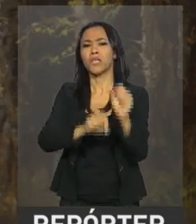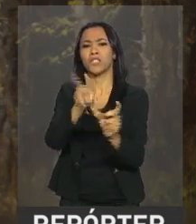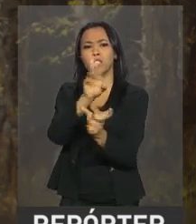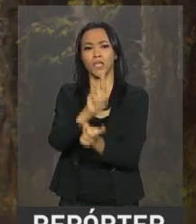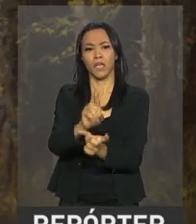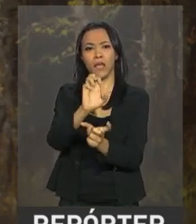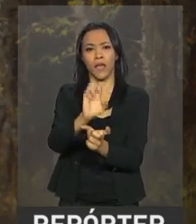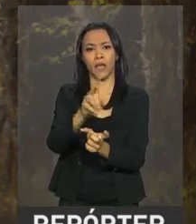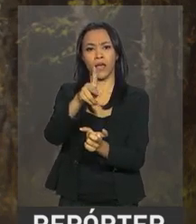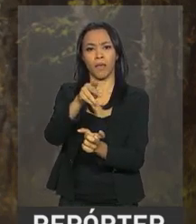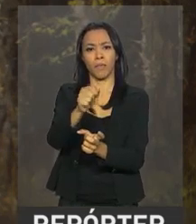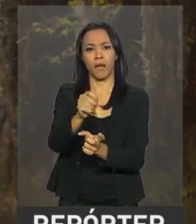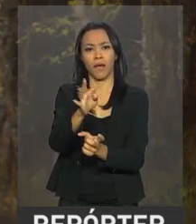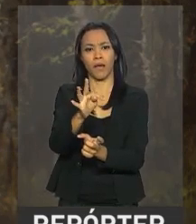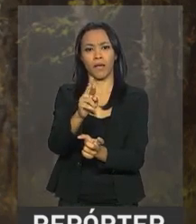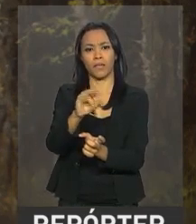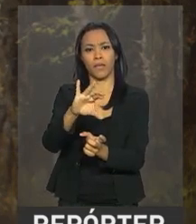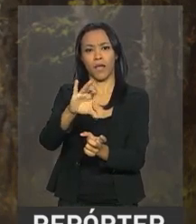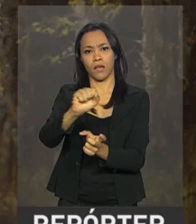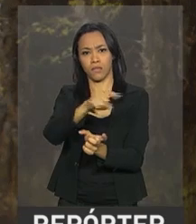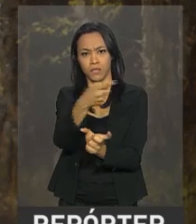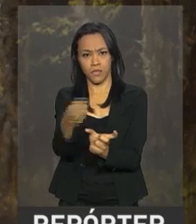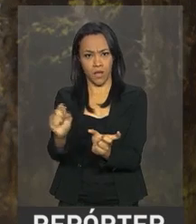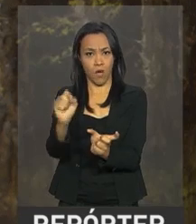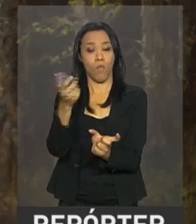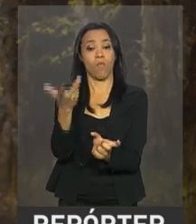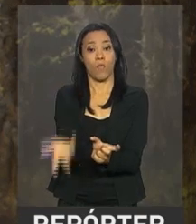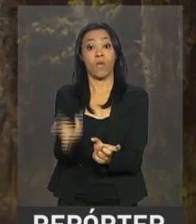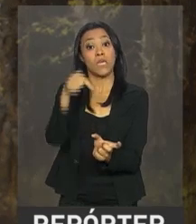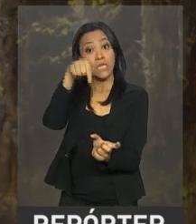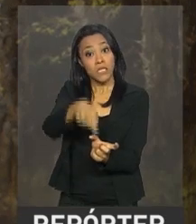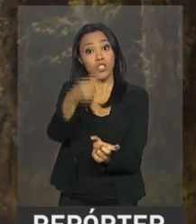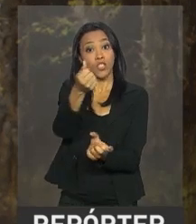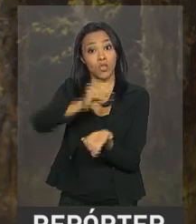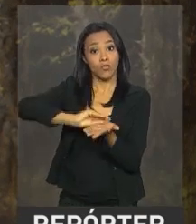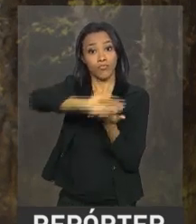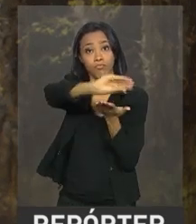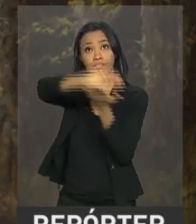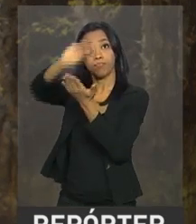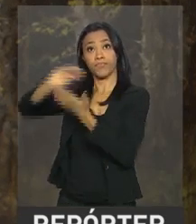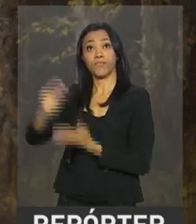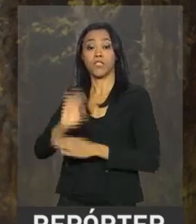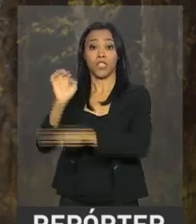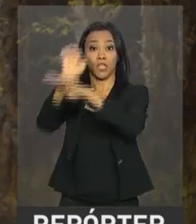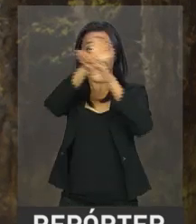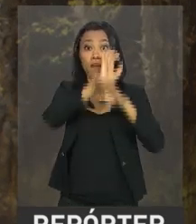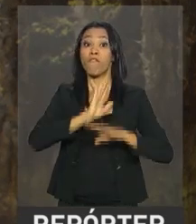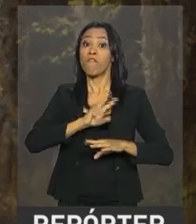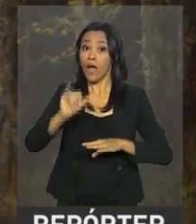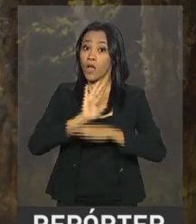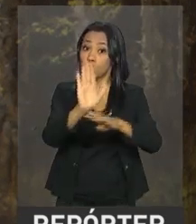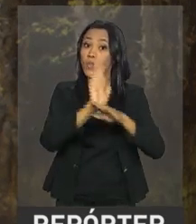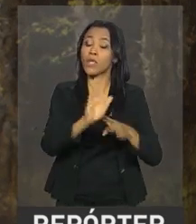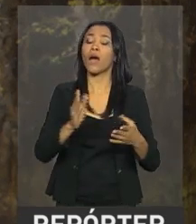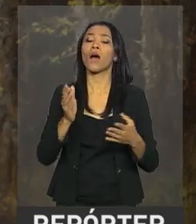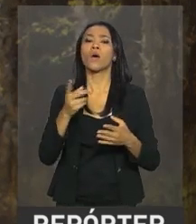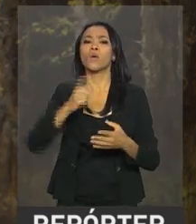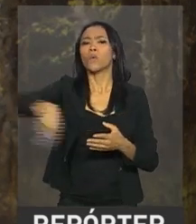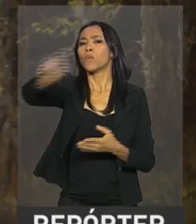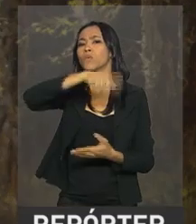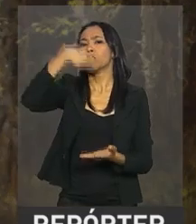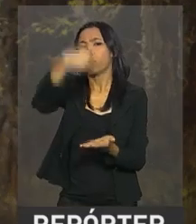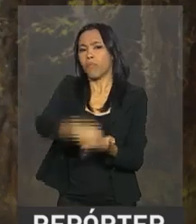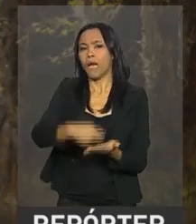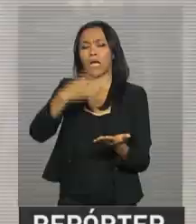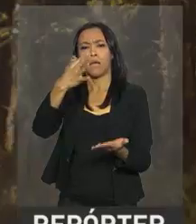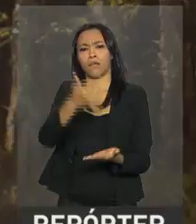os estados. E isto vai sim viabilizar para que muitos estados possam pagar o seu 13º, etc., e cumprir os seus